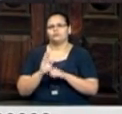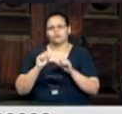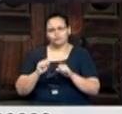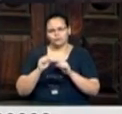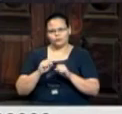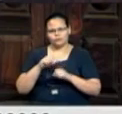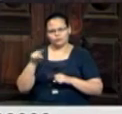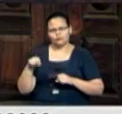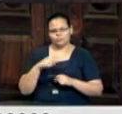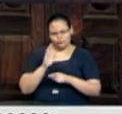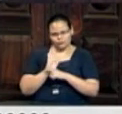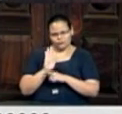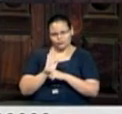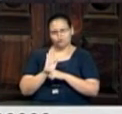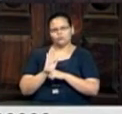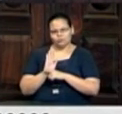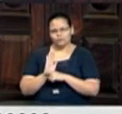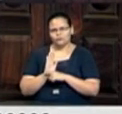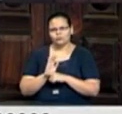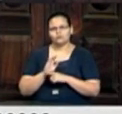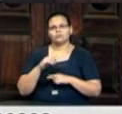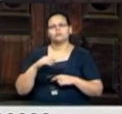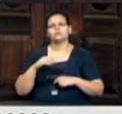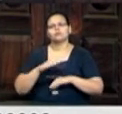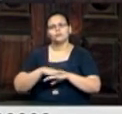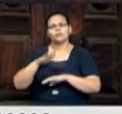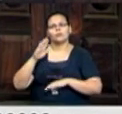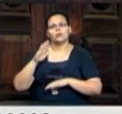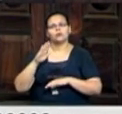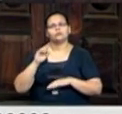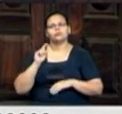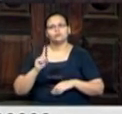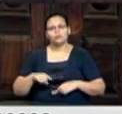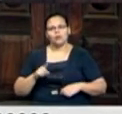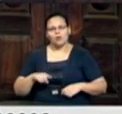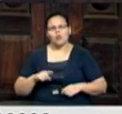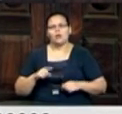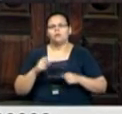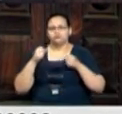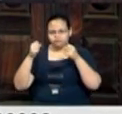Pode contar conosco aqui nesta Assembleia. E mais, isto